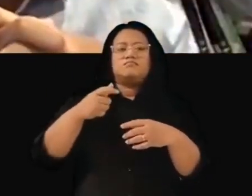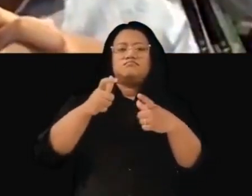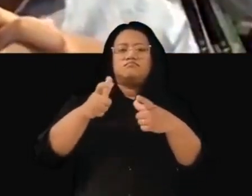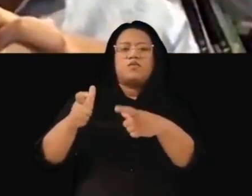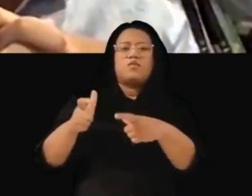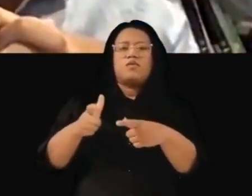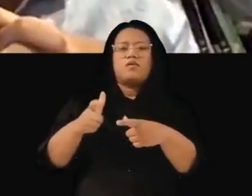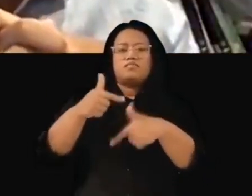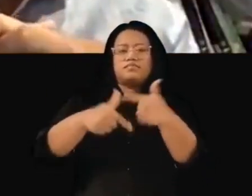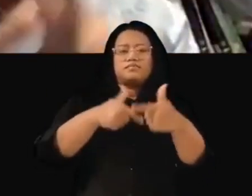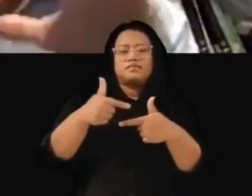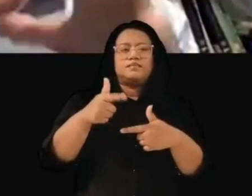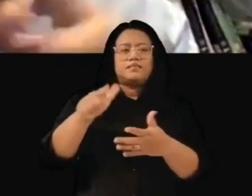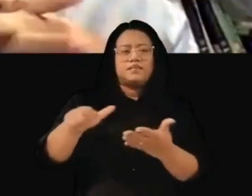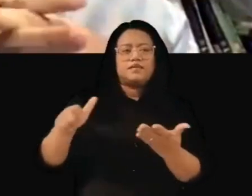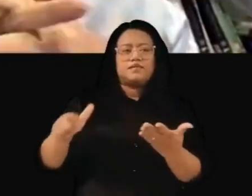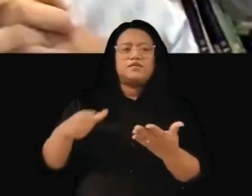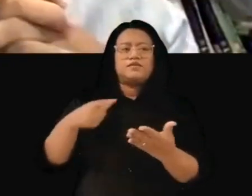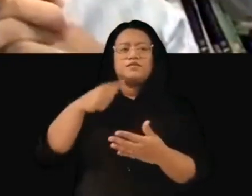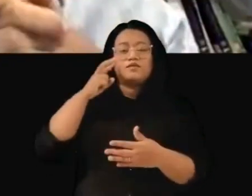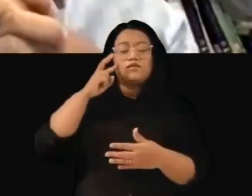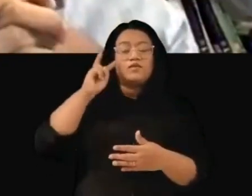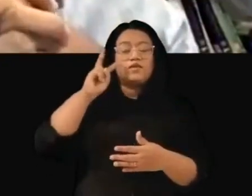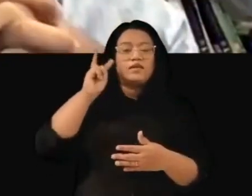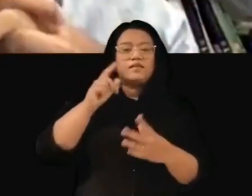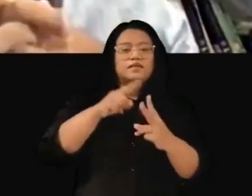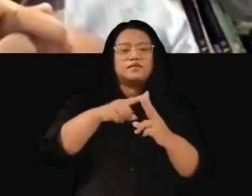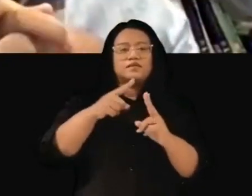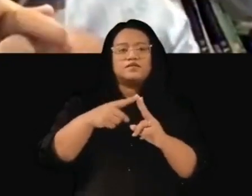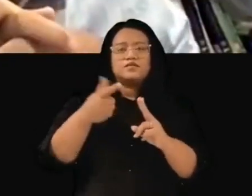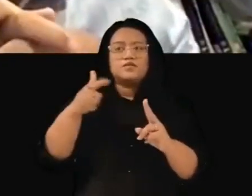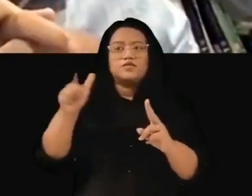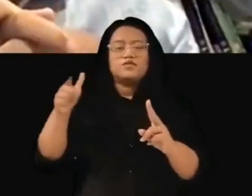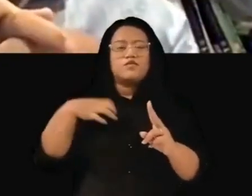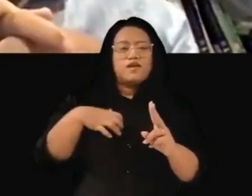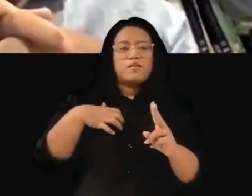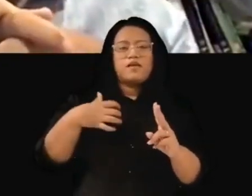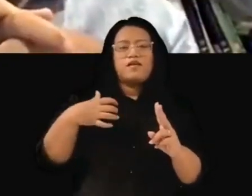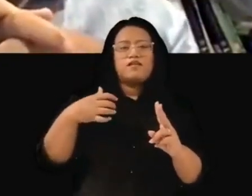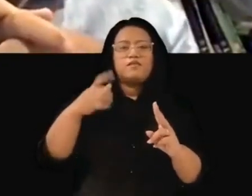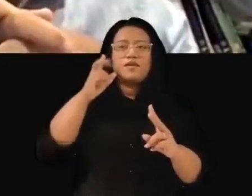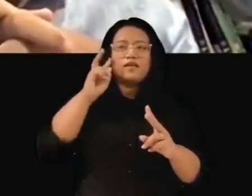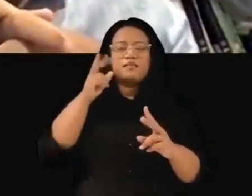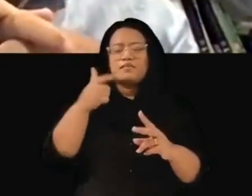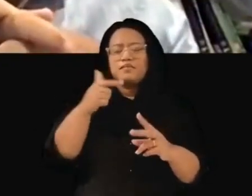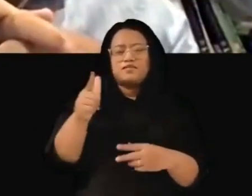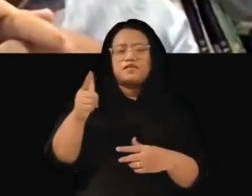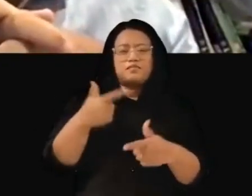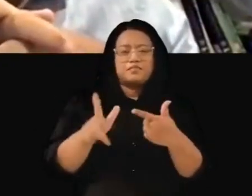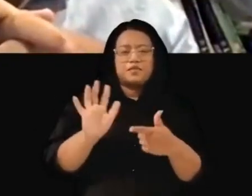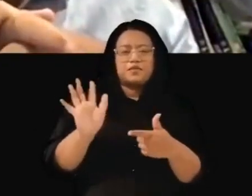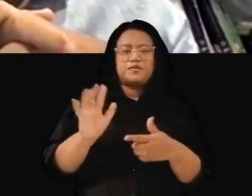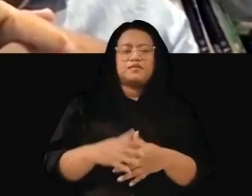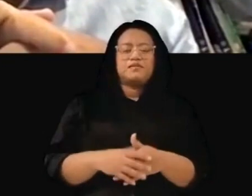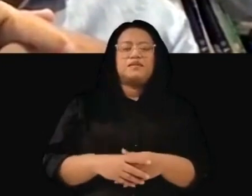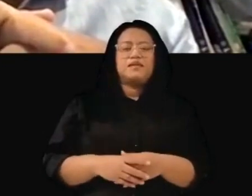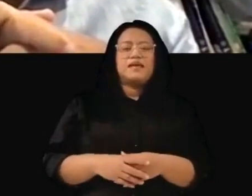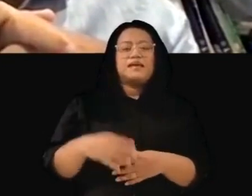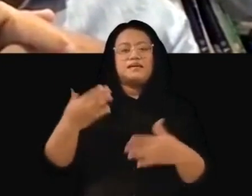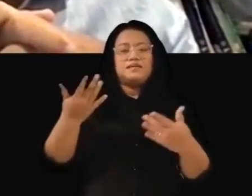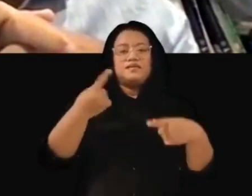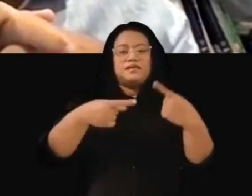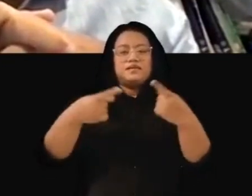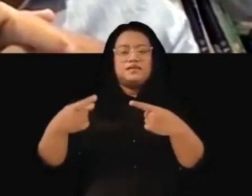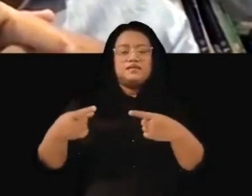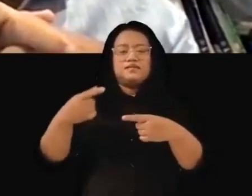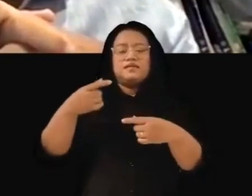outros, e estou me lembrando das 2 agora, os outros vão ficar bravos que eu não lembrei, mas não tem problema. E essa discussão da justiça